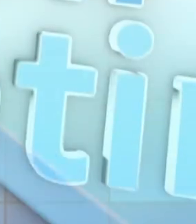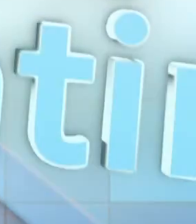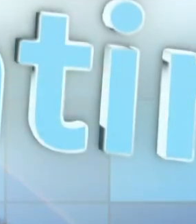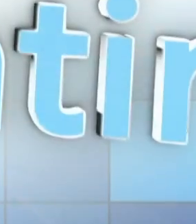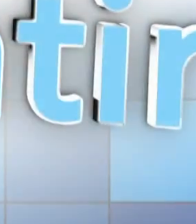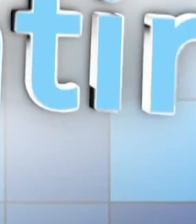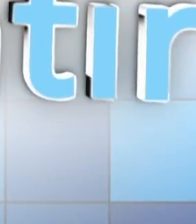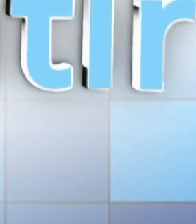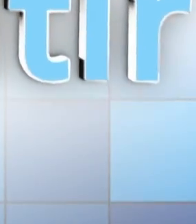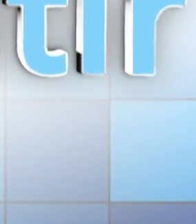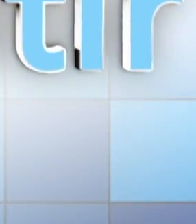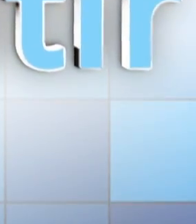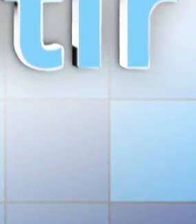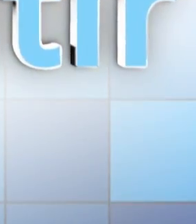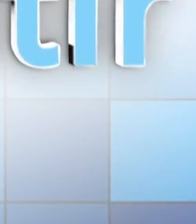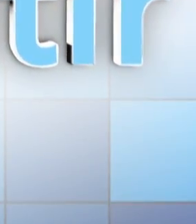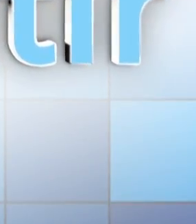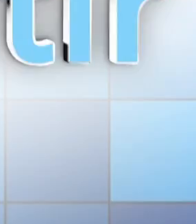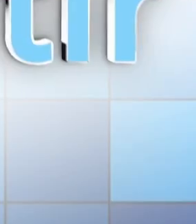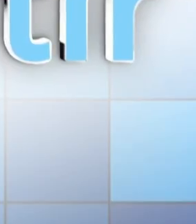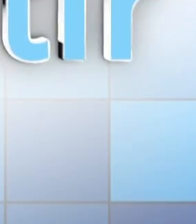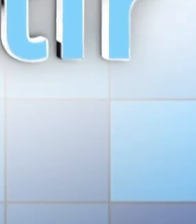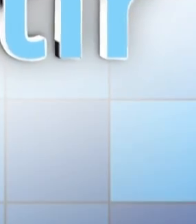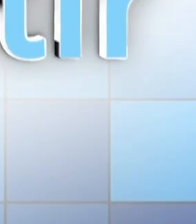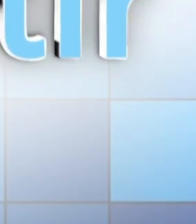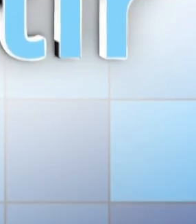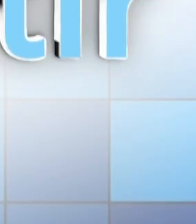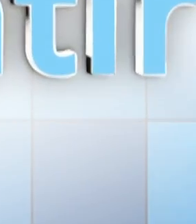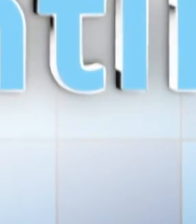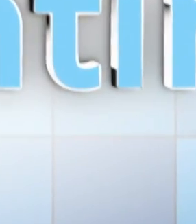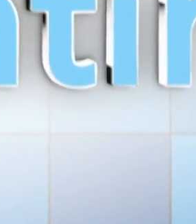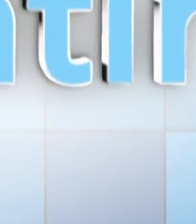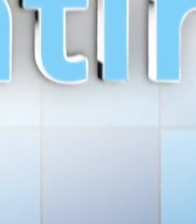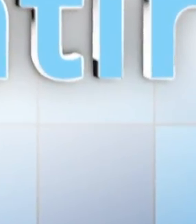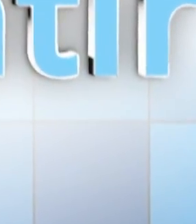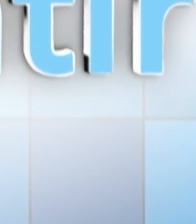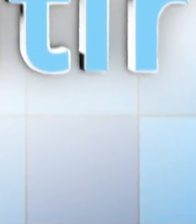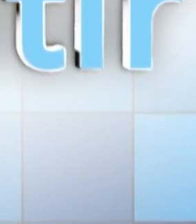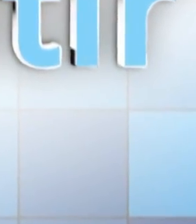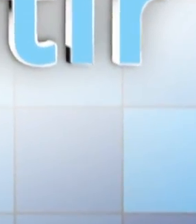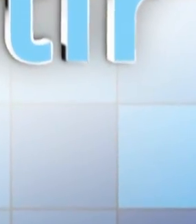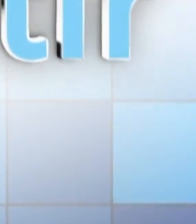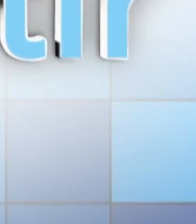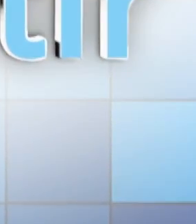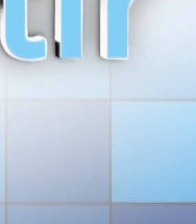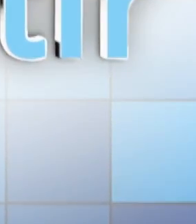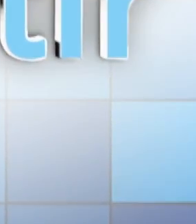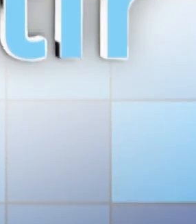Ver, ouvir, sentir.